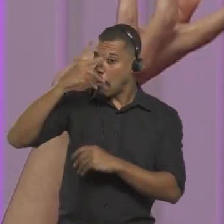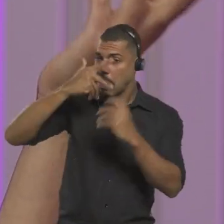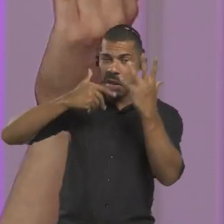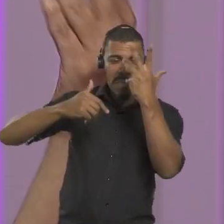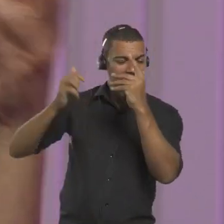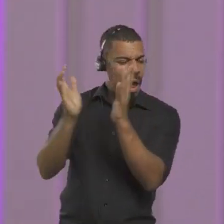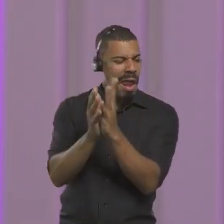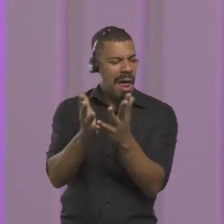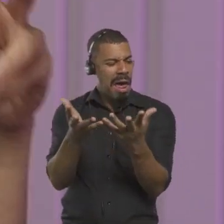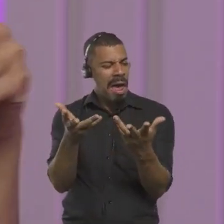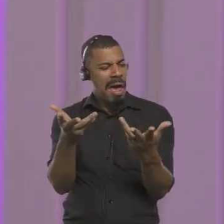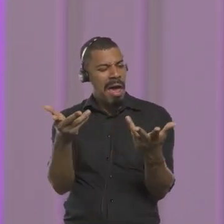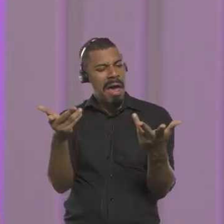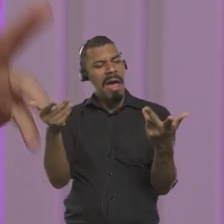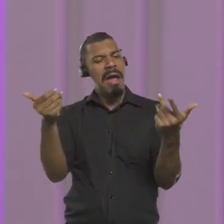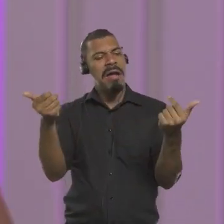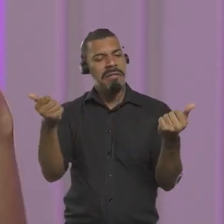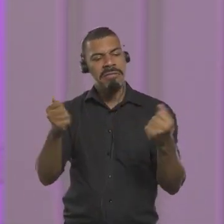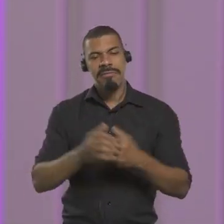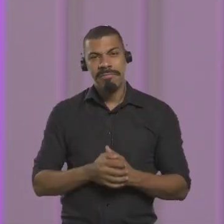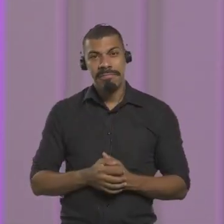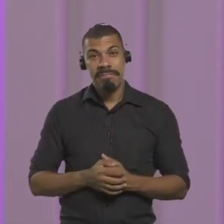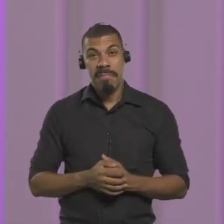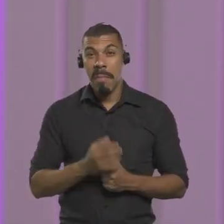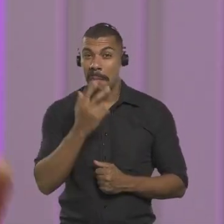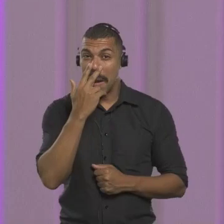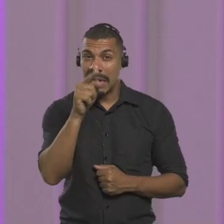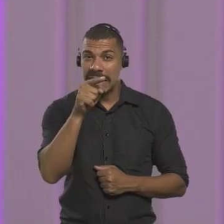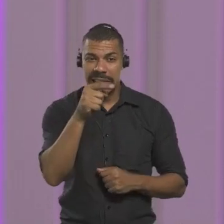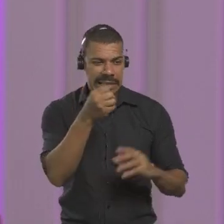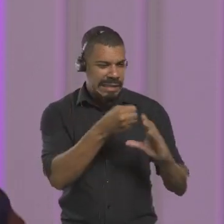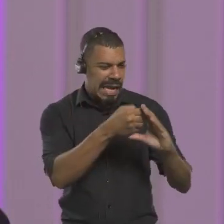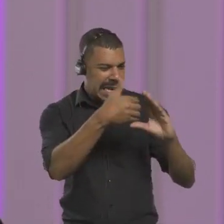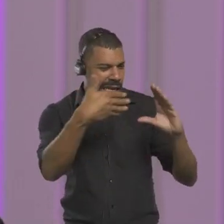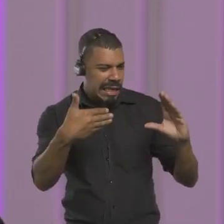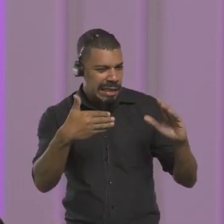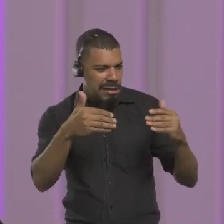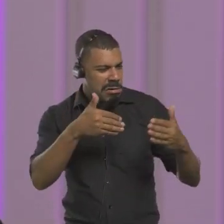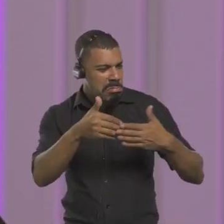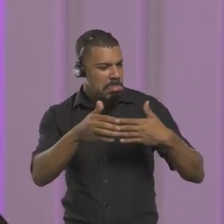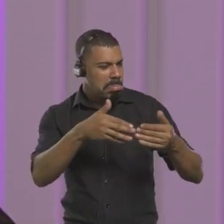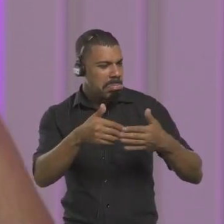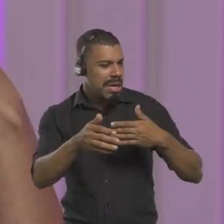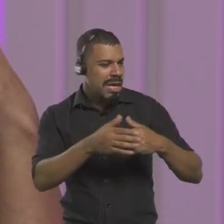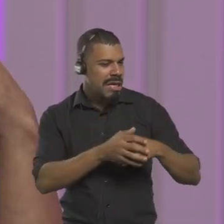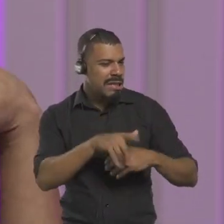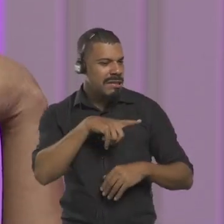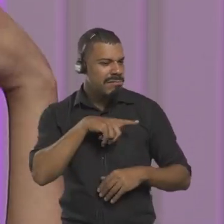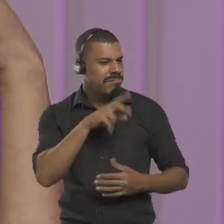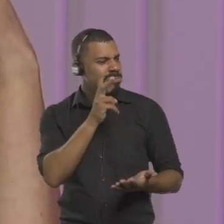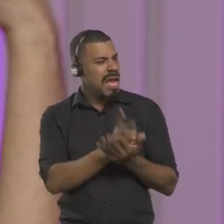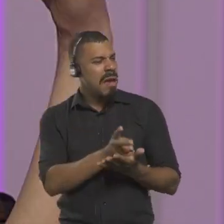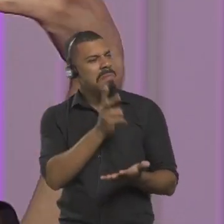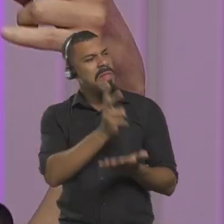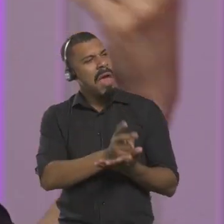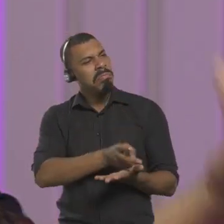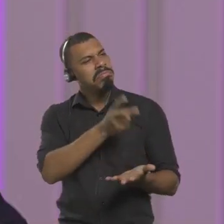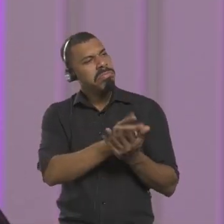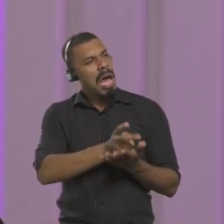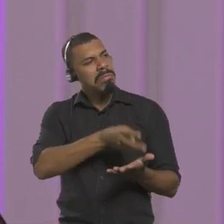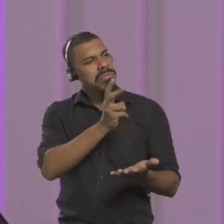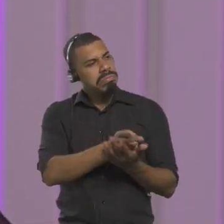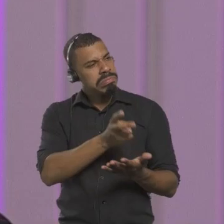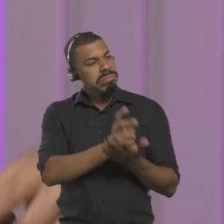entendeu? Tipo, é sempre, parece que esses aspectos são os que vêm na frente de qualquer coisa. Você tem que sempre, ainda que você queira